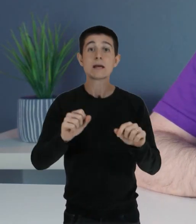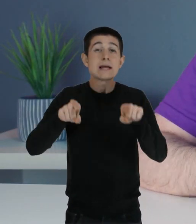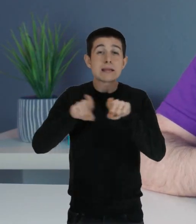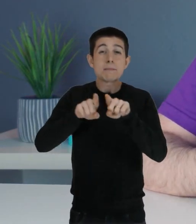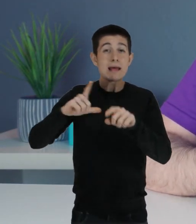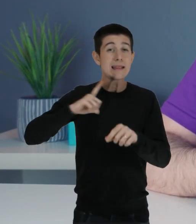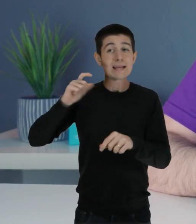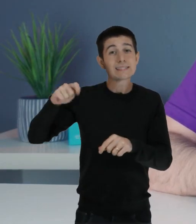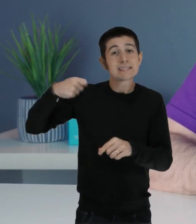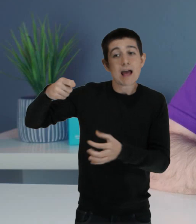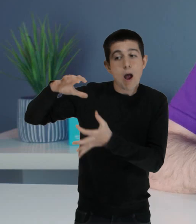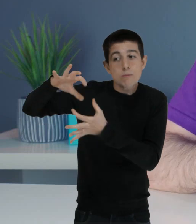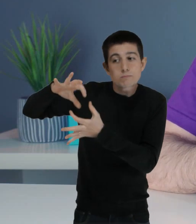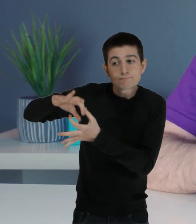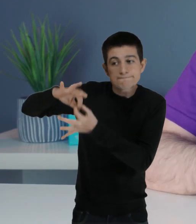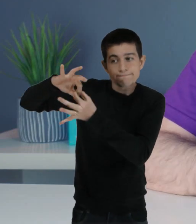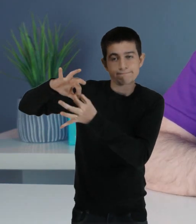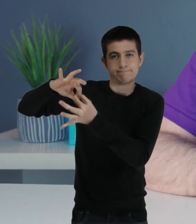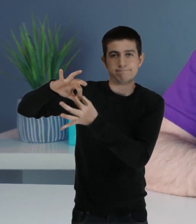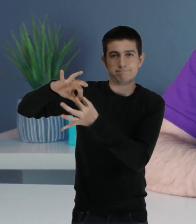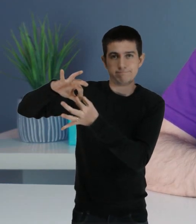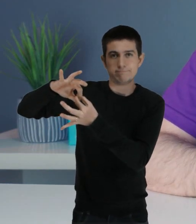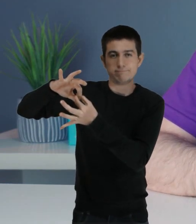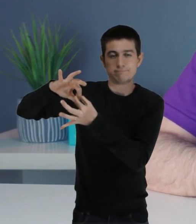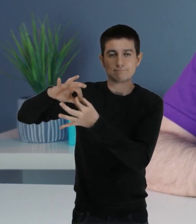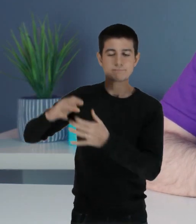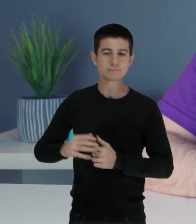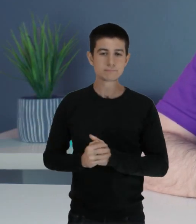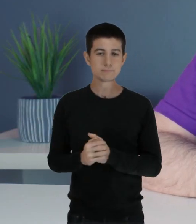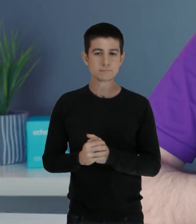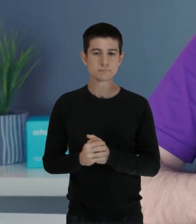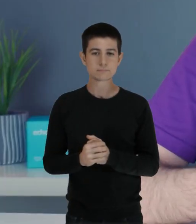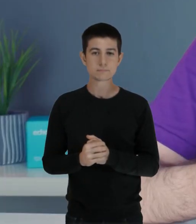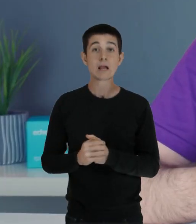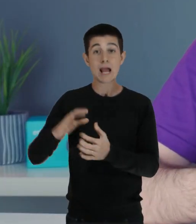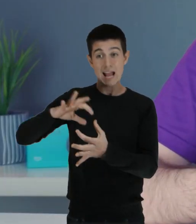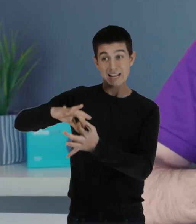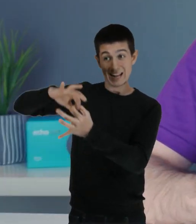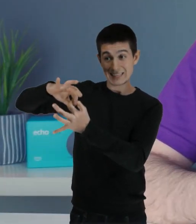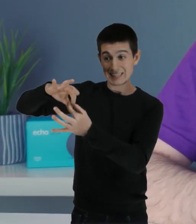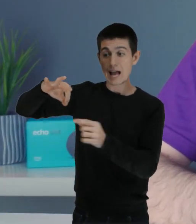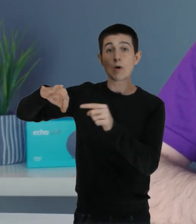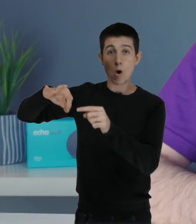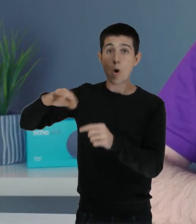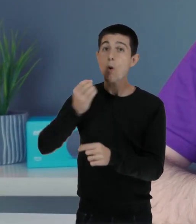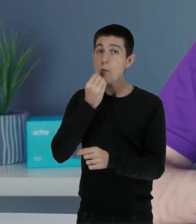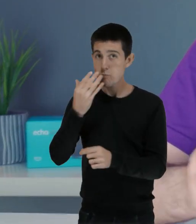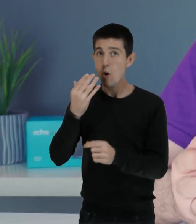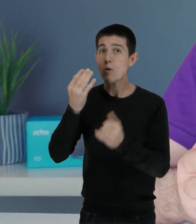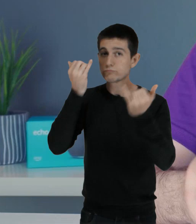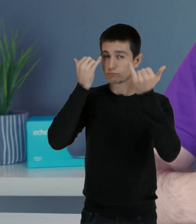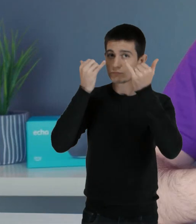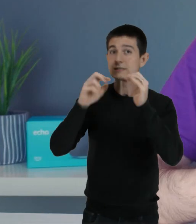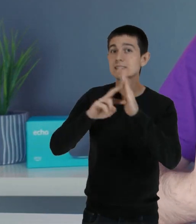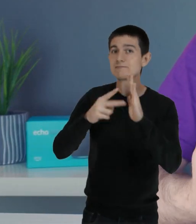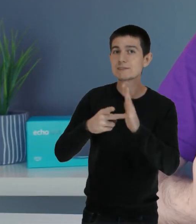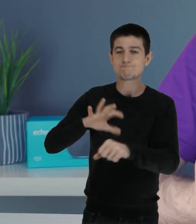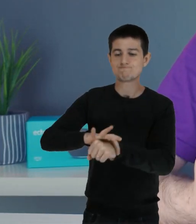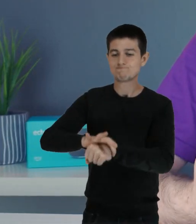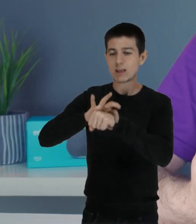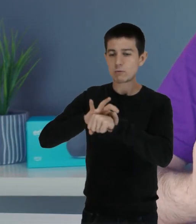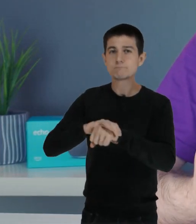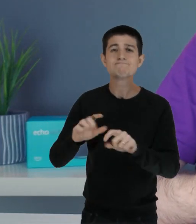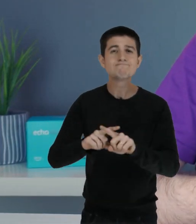é confiável com um símbolo de cadeado ao lado do endereço, como esse aqui. Apesar disso ser um bom indicativo, hoje em dia